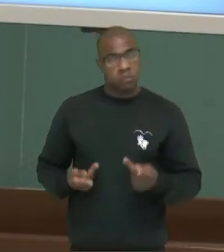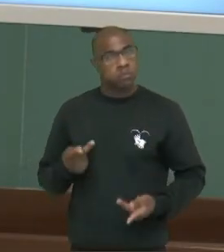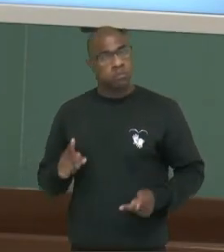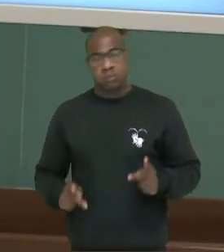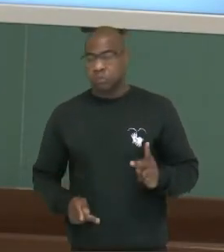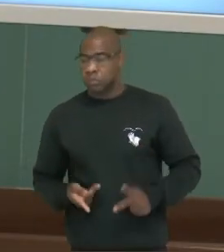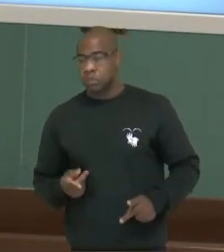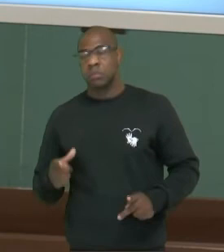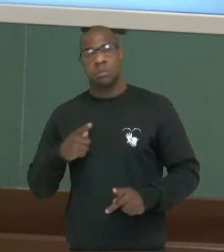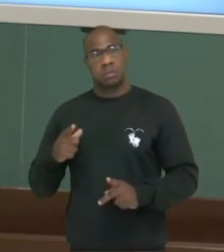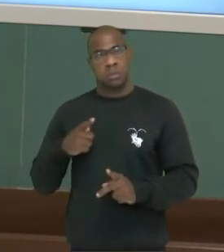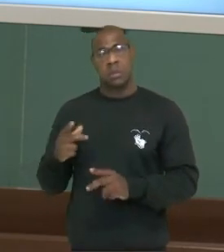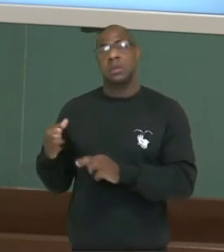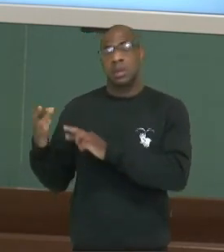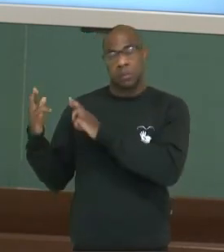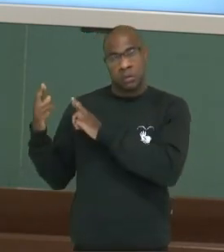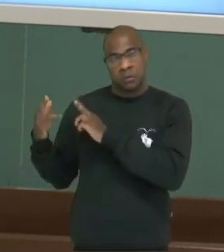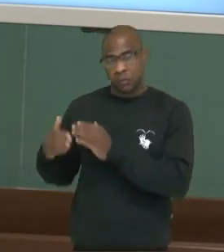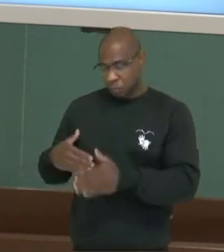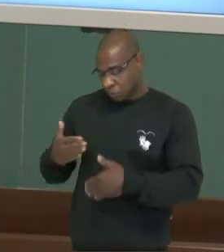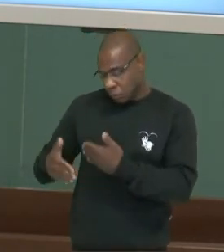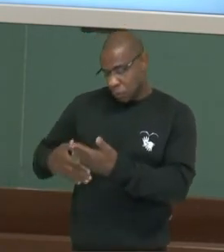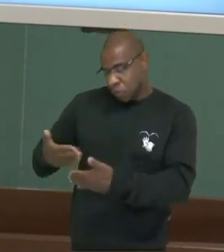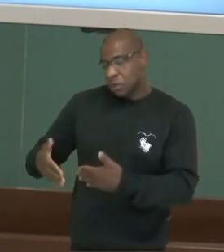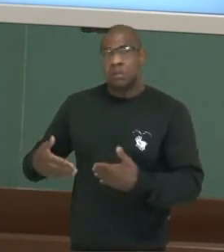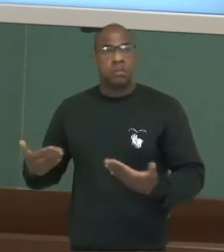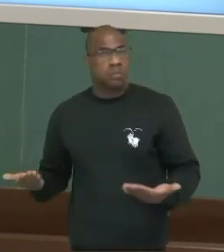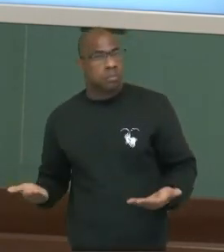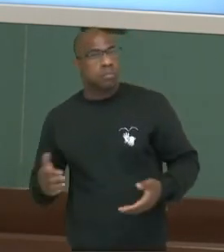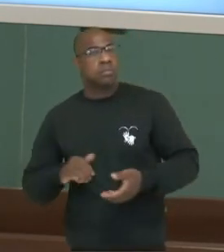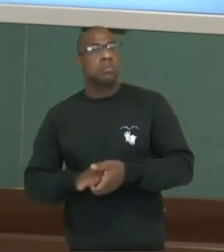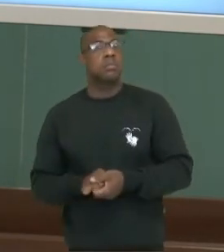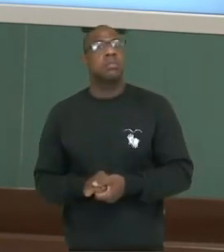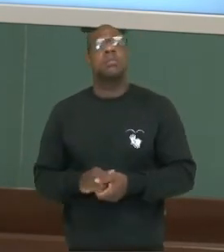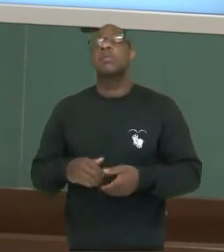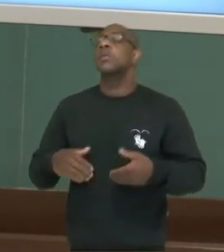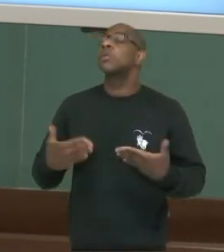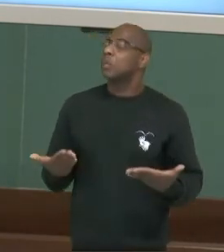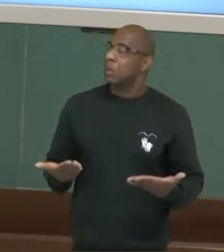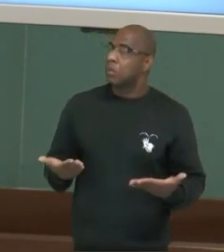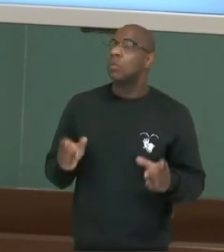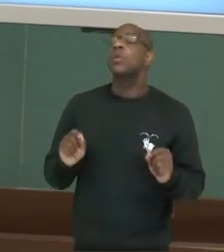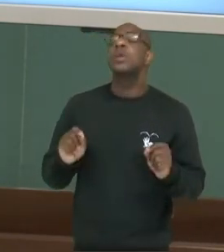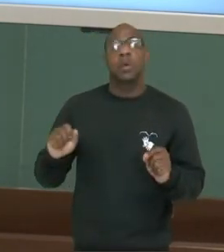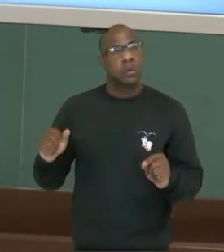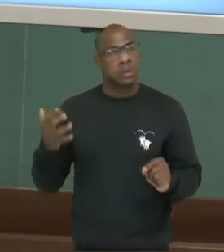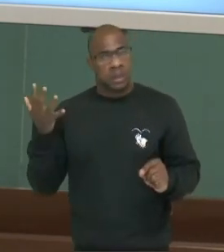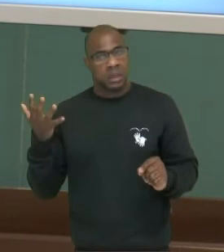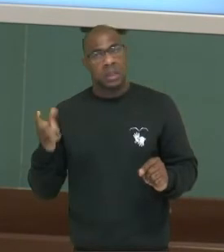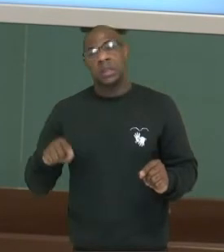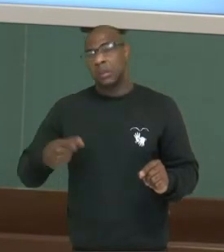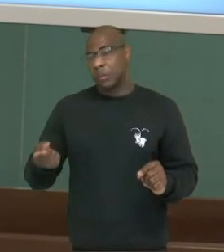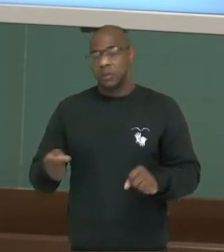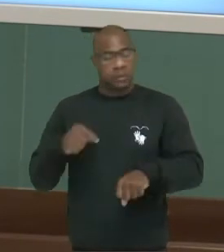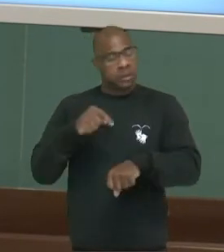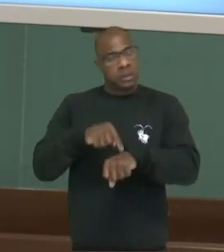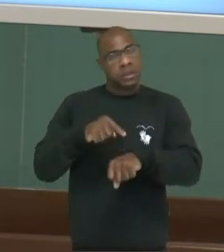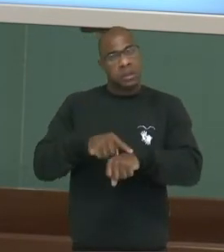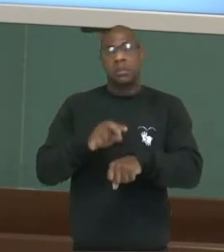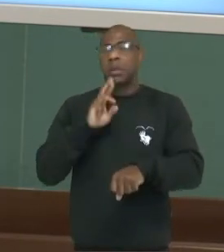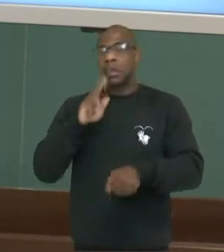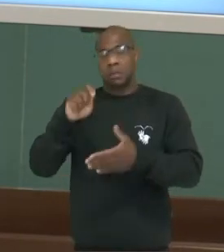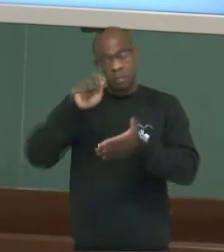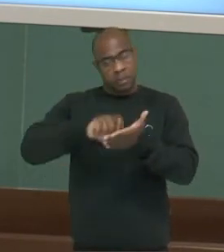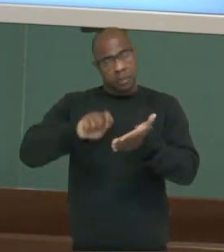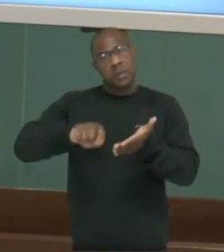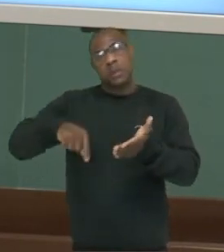nesse processo? Qual é o evento que vai ocorrer logo após isso? Um tempinho vou deixar para vocês